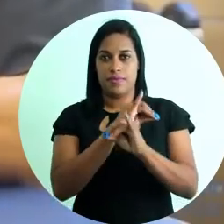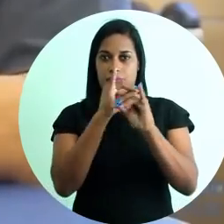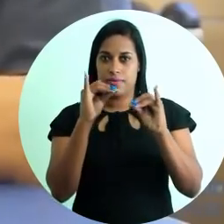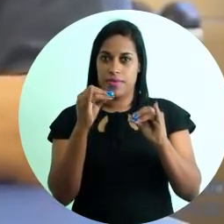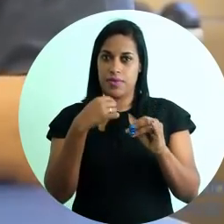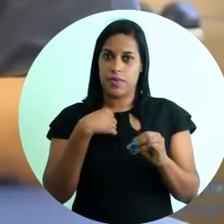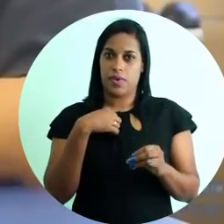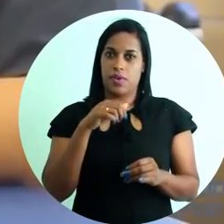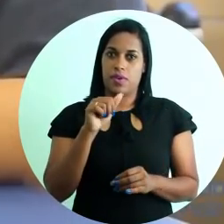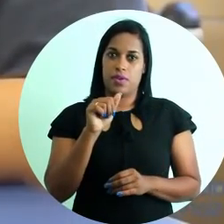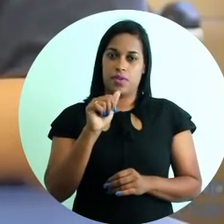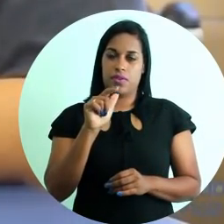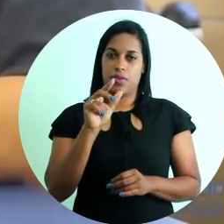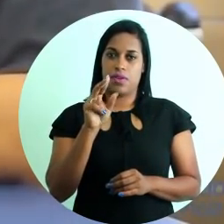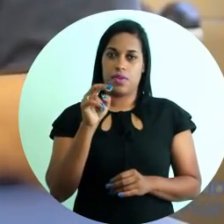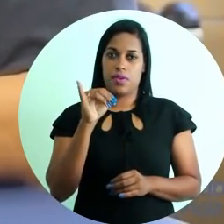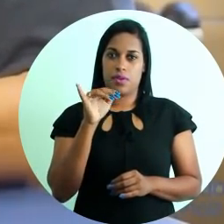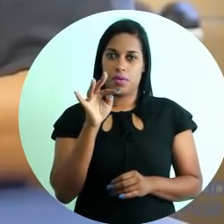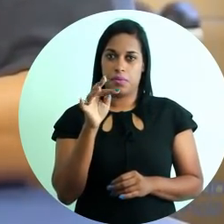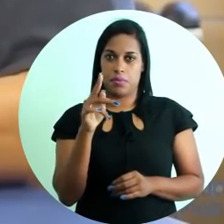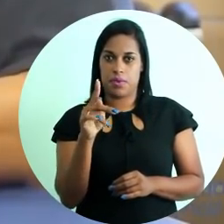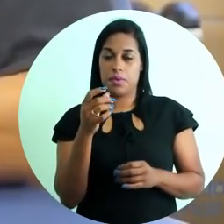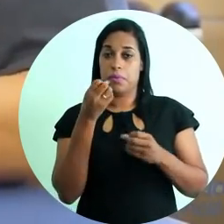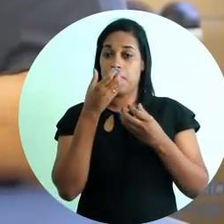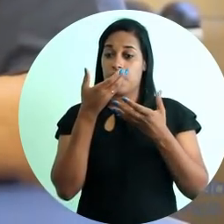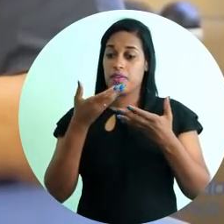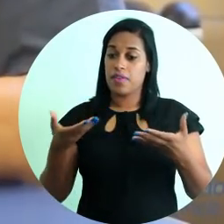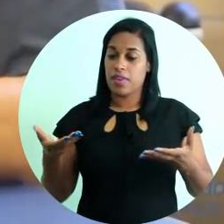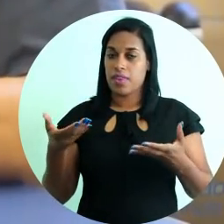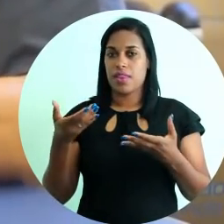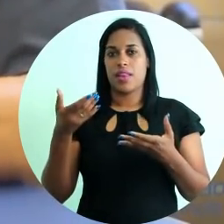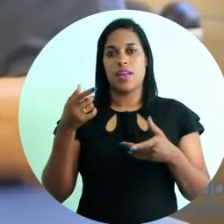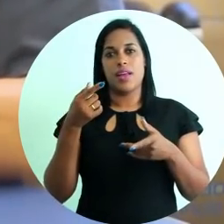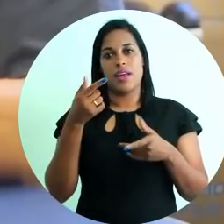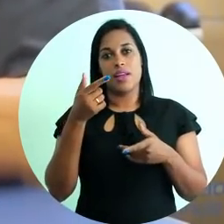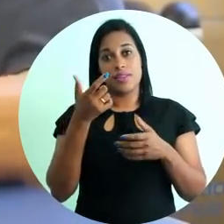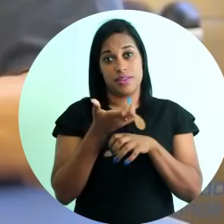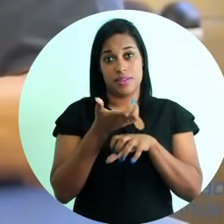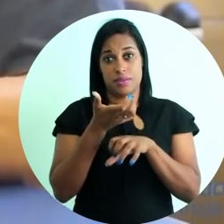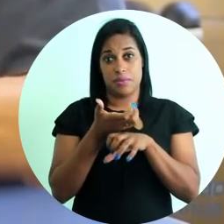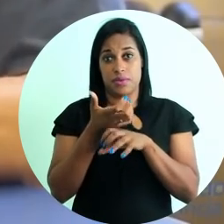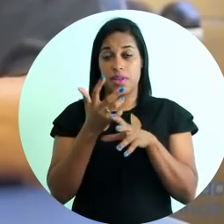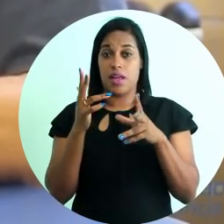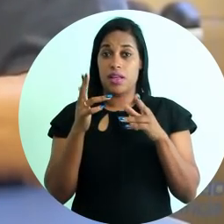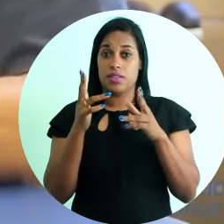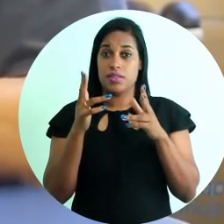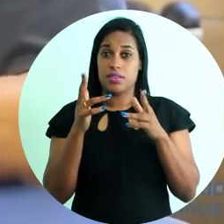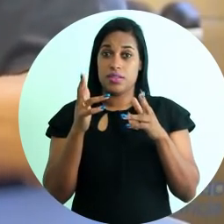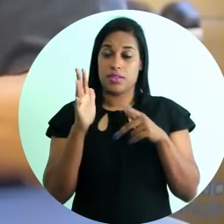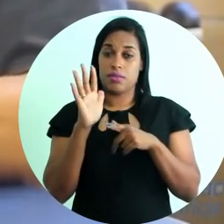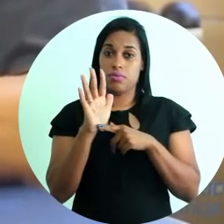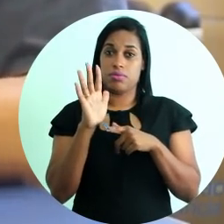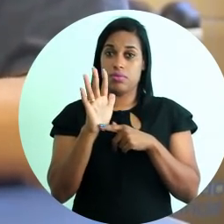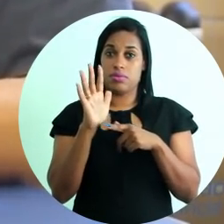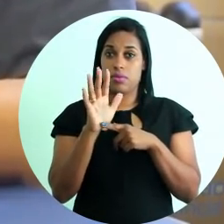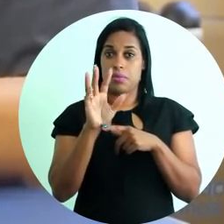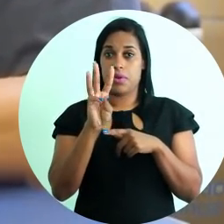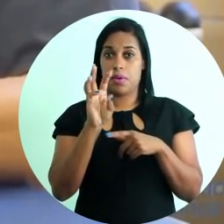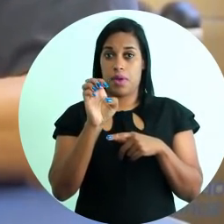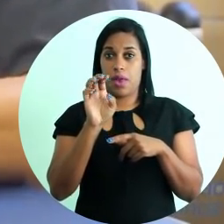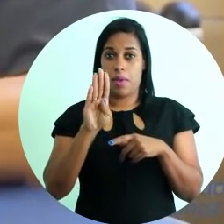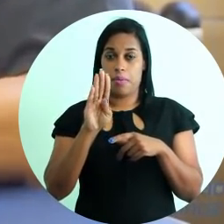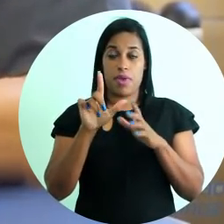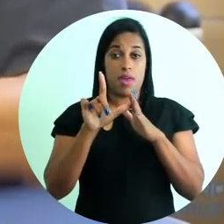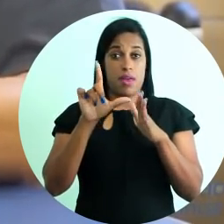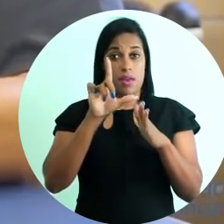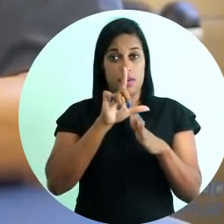Olá, eu sou Alan Brito e seja bem-vindo e seja bem-vinda também à disciplina de edição e processamento de imagens para o web.